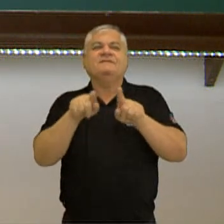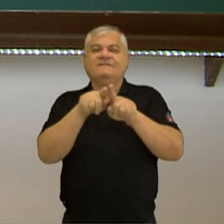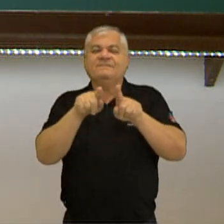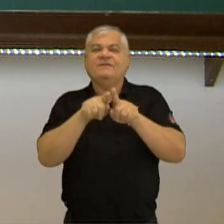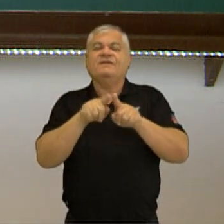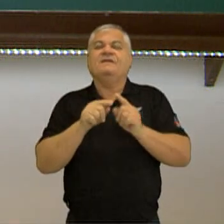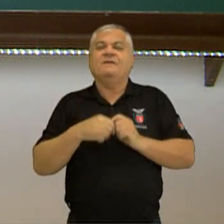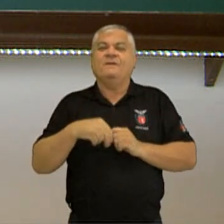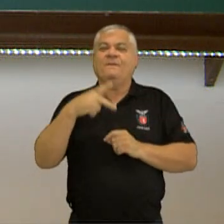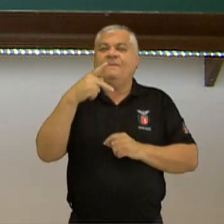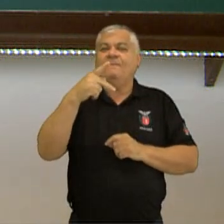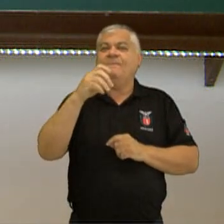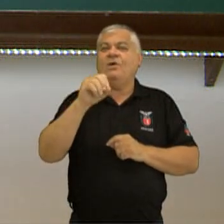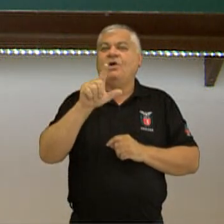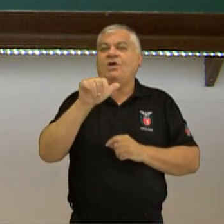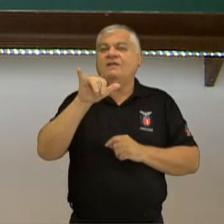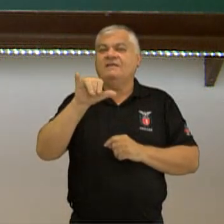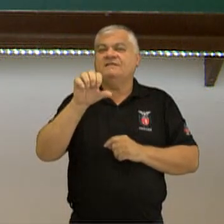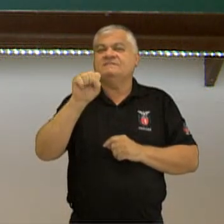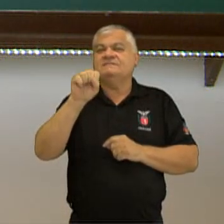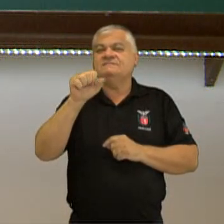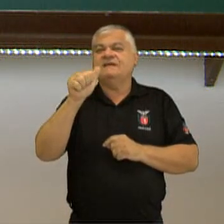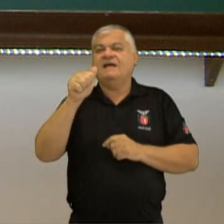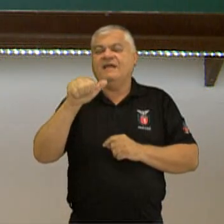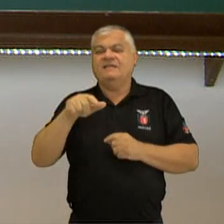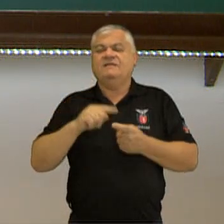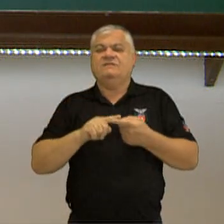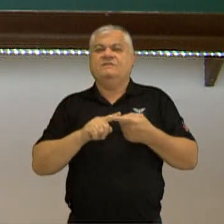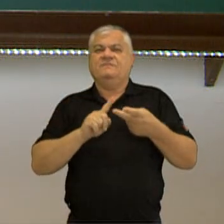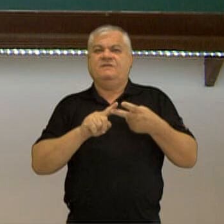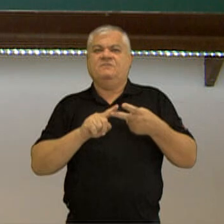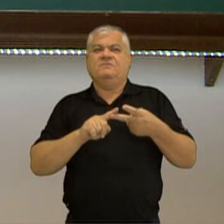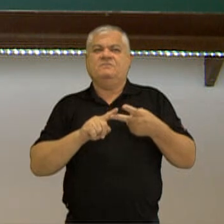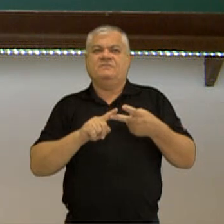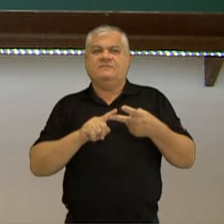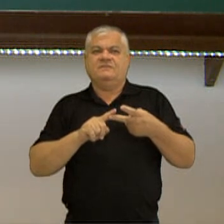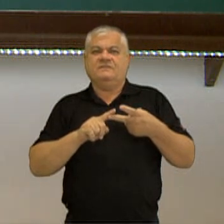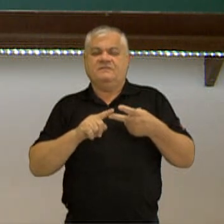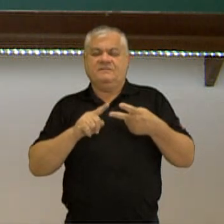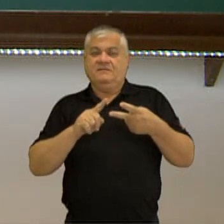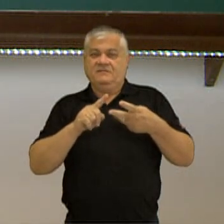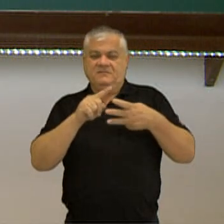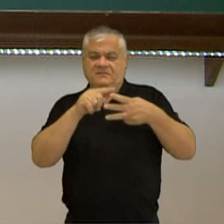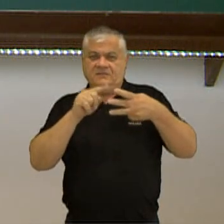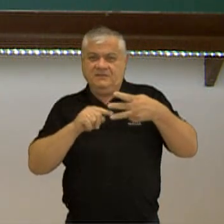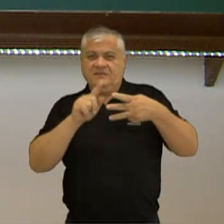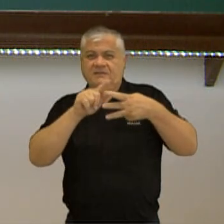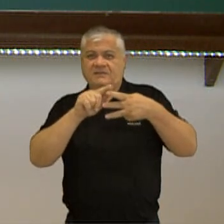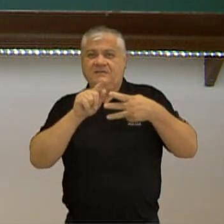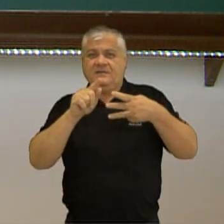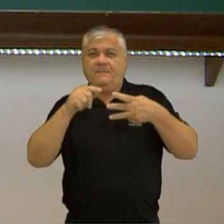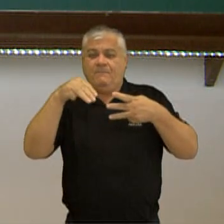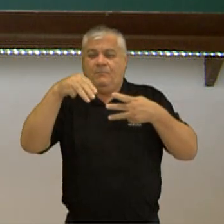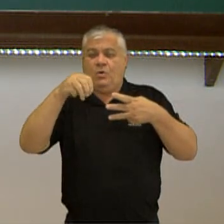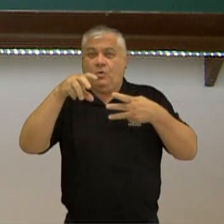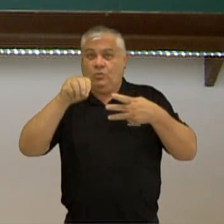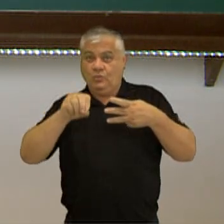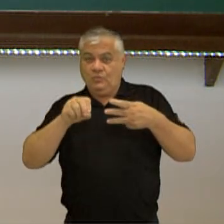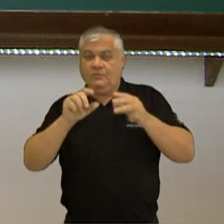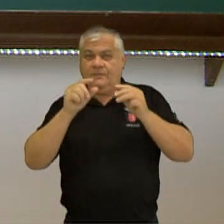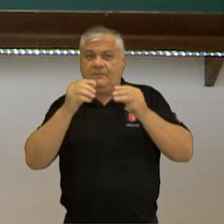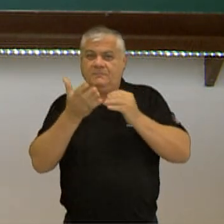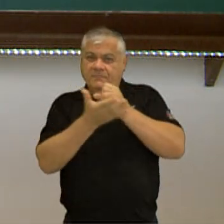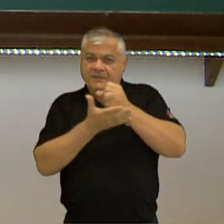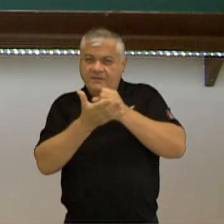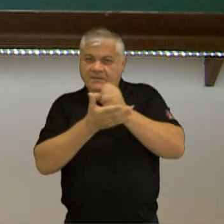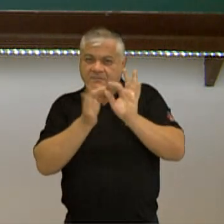os polissacarídeos. Glicose, frutose e galactose são exemplos de monossacarídeos, os mais básicos,